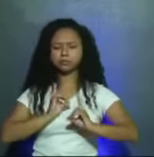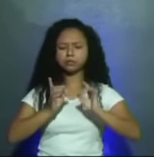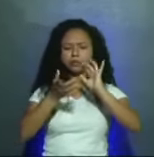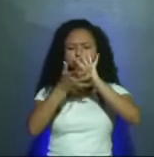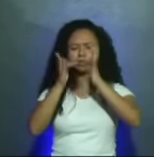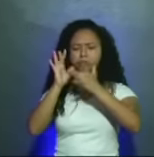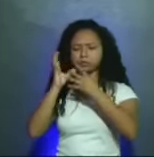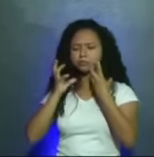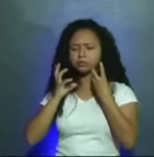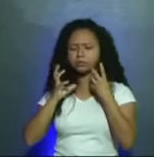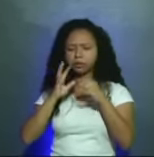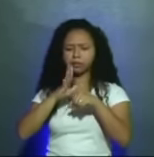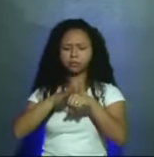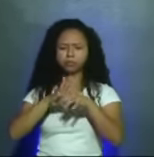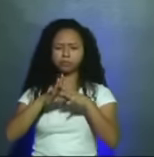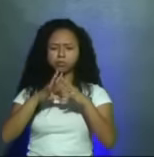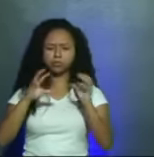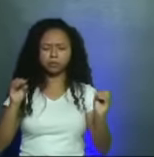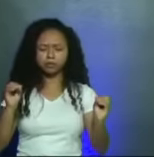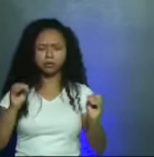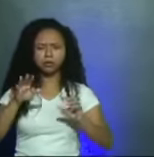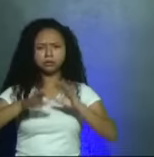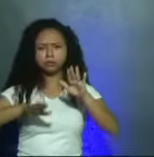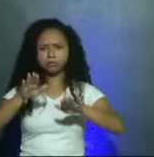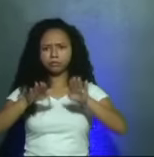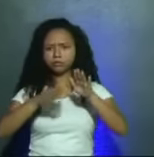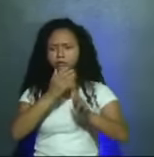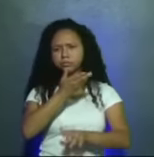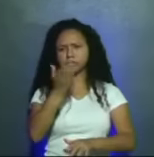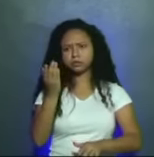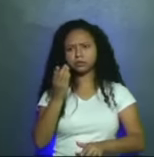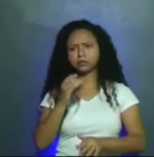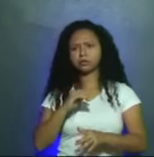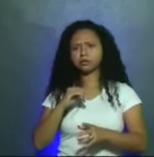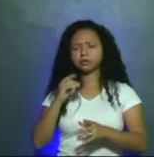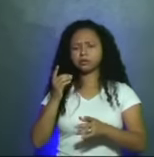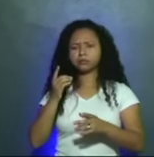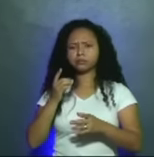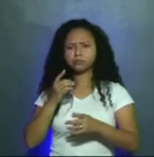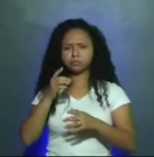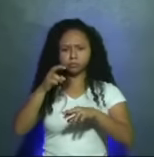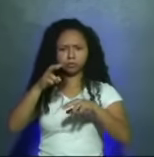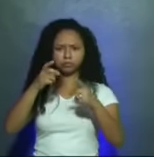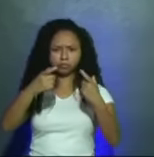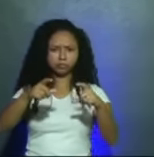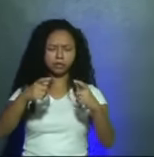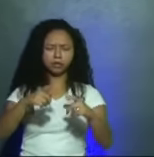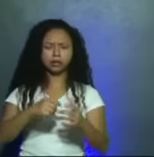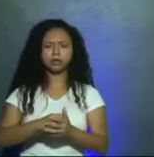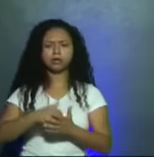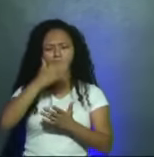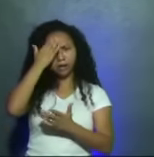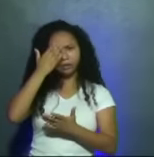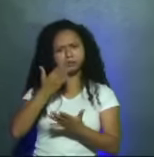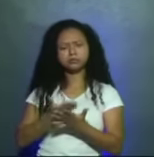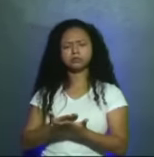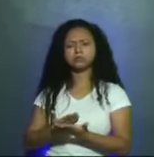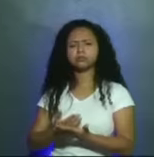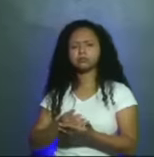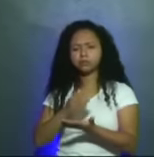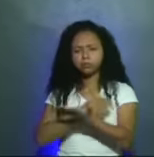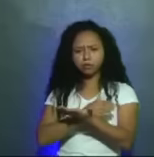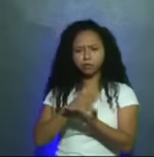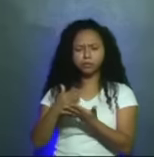quer te curar. Talvez você está aí ainda no seu lugar, tome posse, começa a deixar